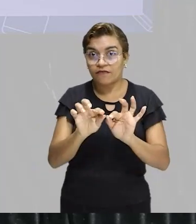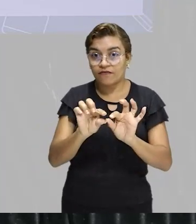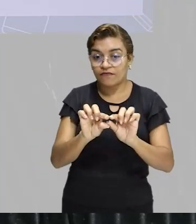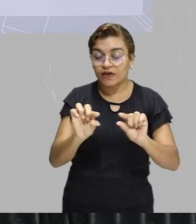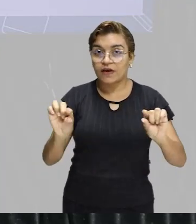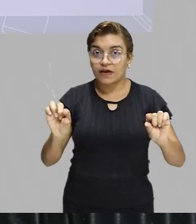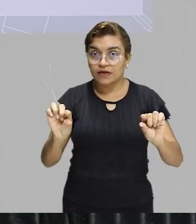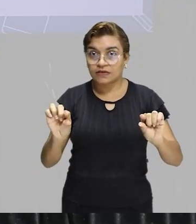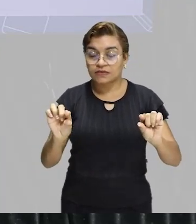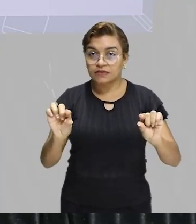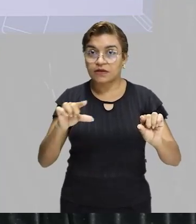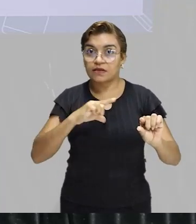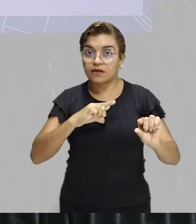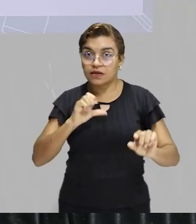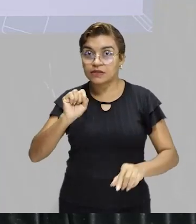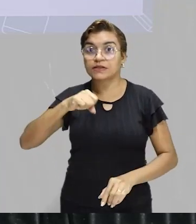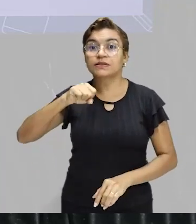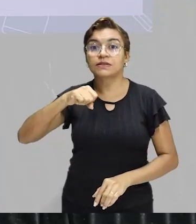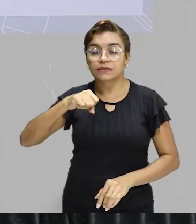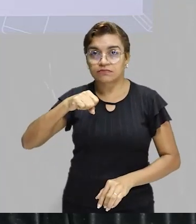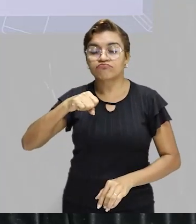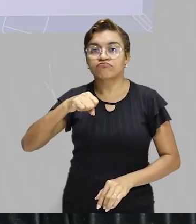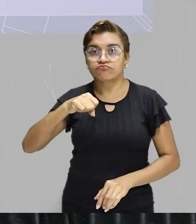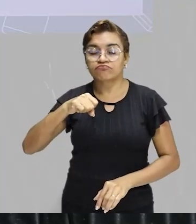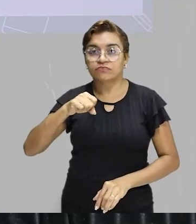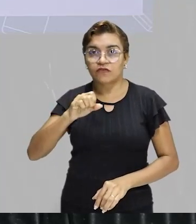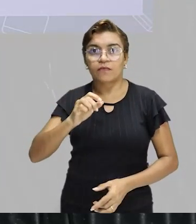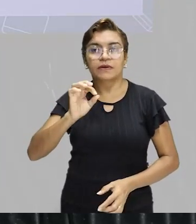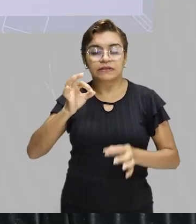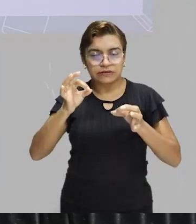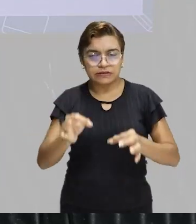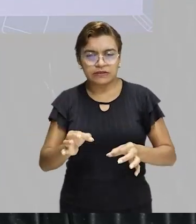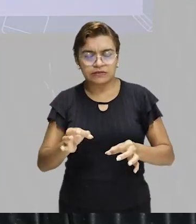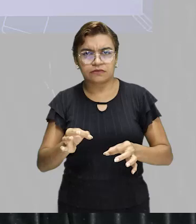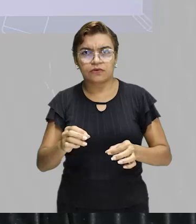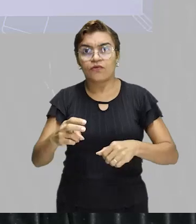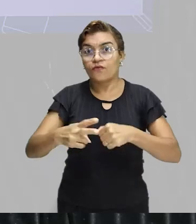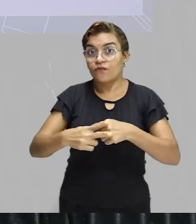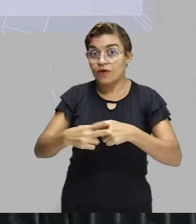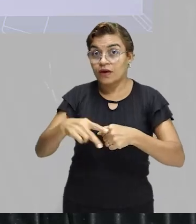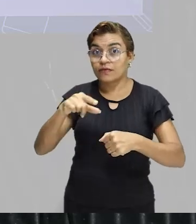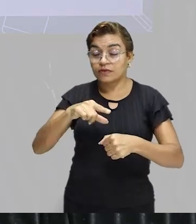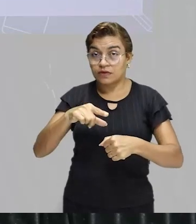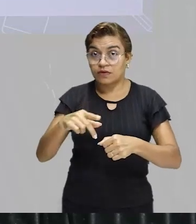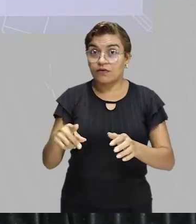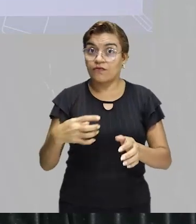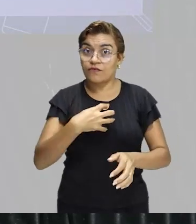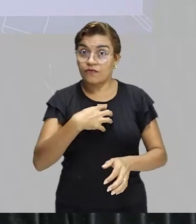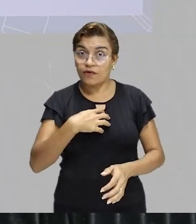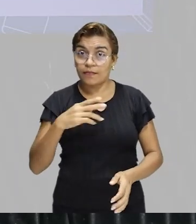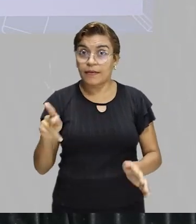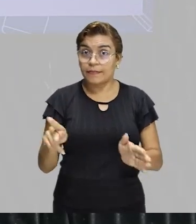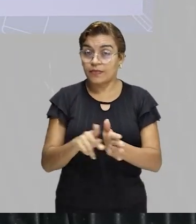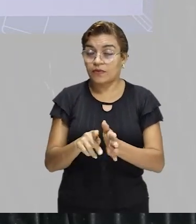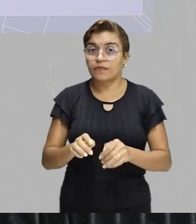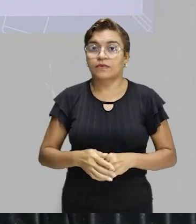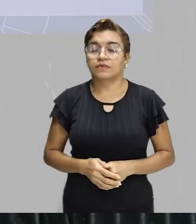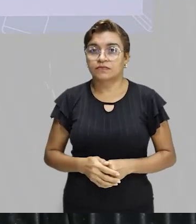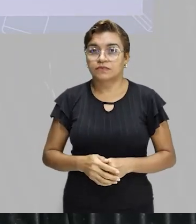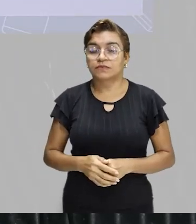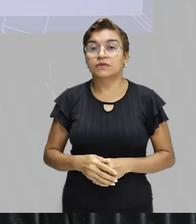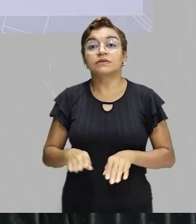que as mudanças são feitas, que o verbo assume uma forma própria. Quando nós falamos de frases interrogativas